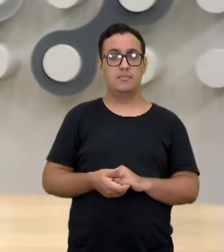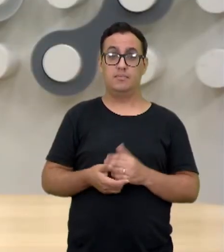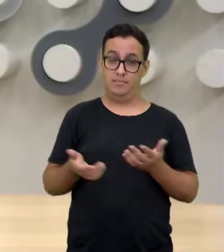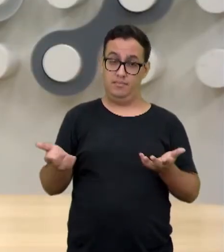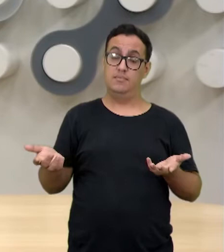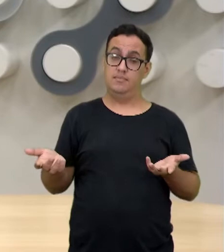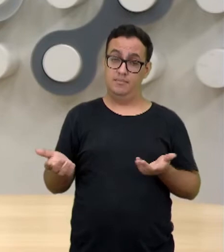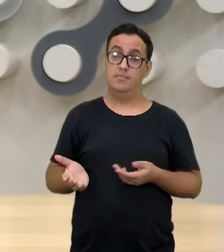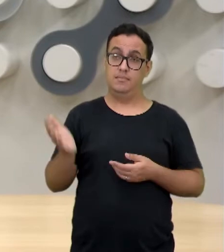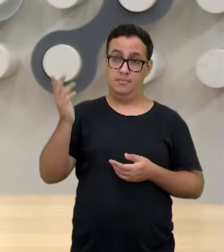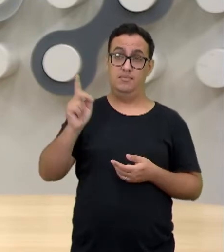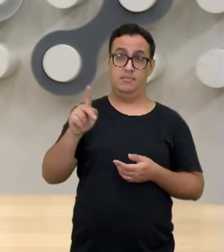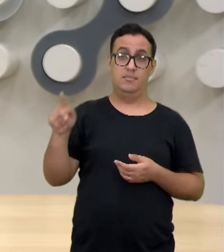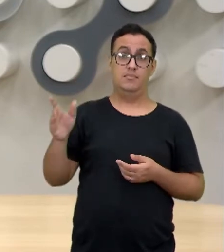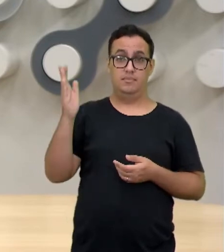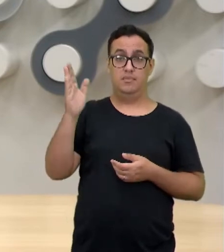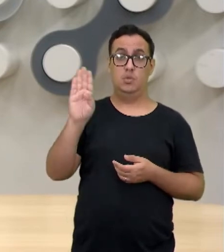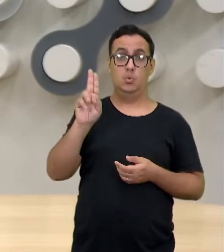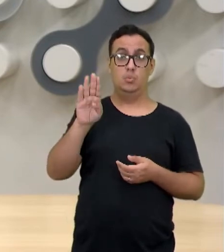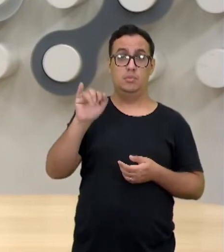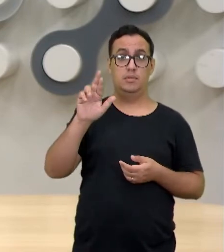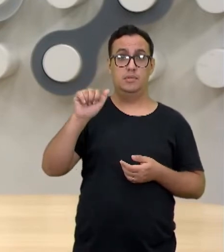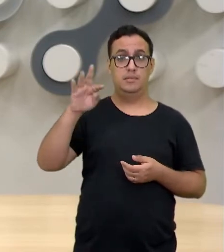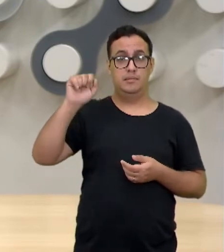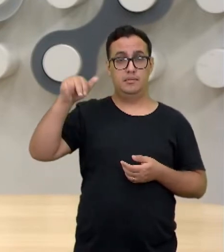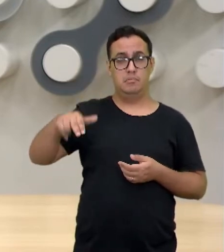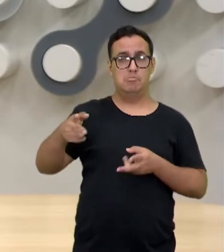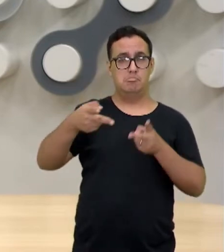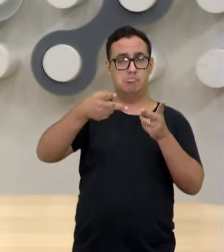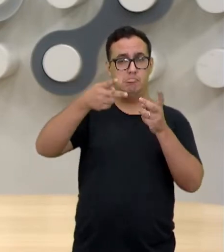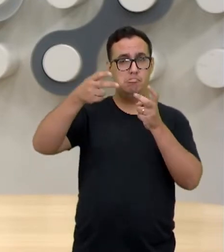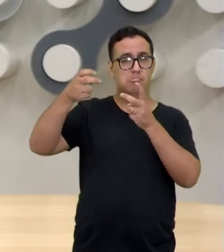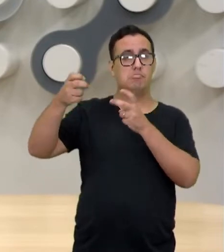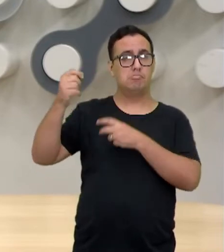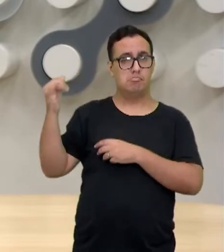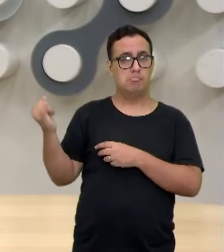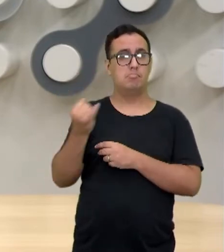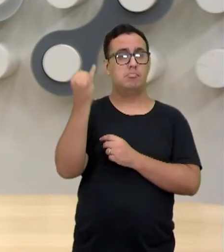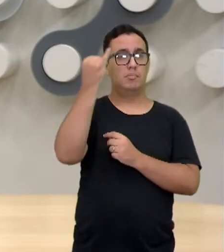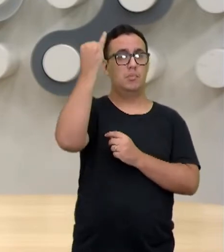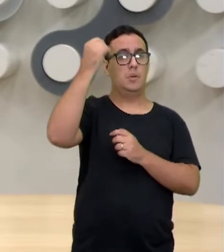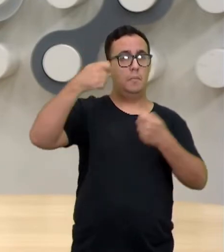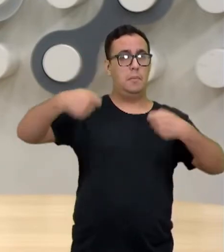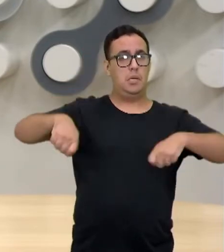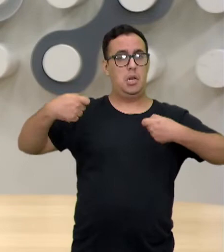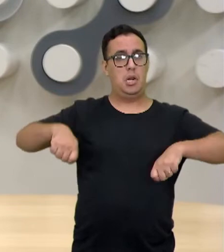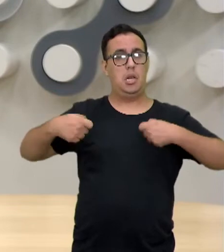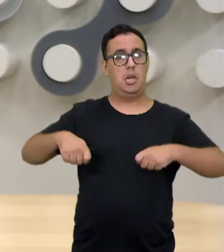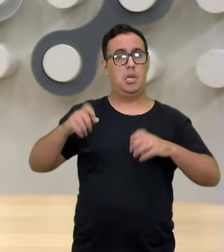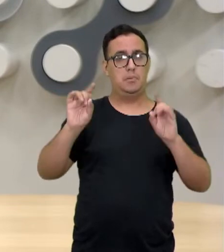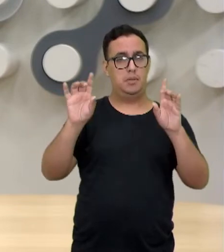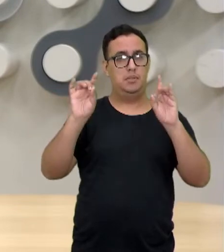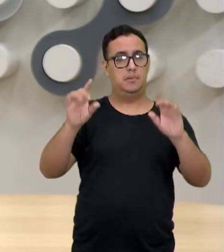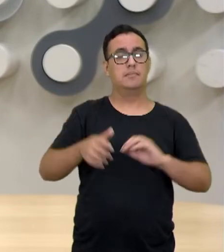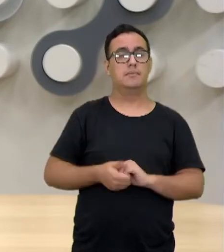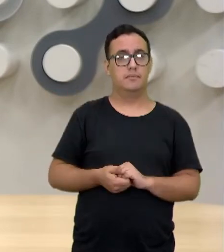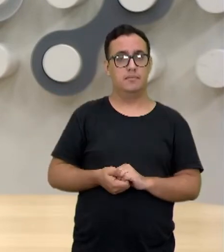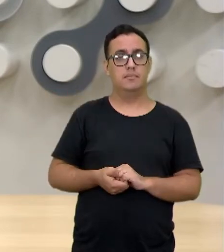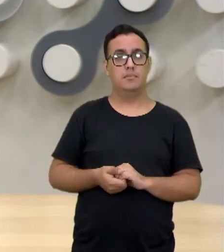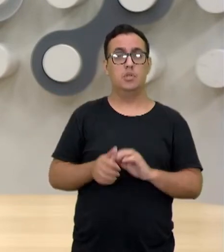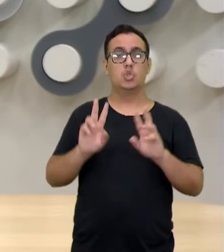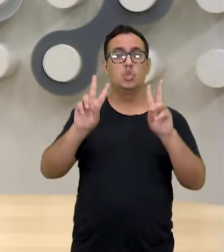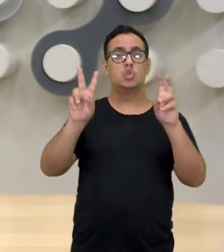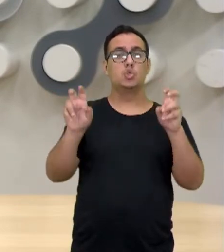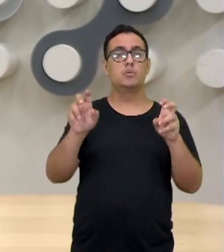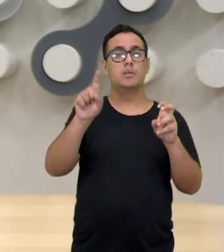O professor Ubiratã D'Ambrosio teve uma percepção muito fundamental, muito necessária e muito especial a respeito